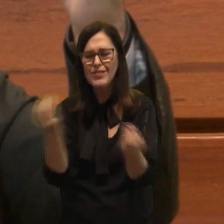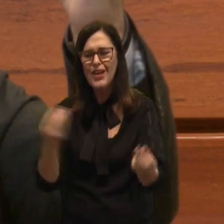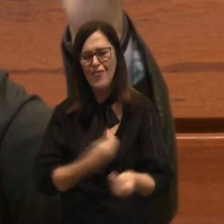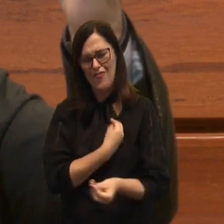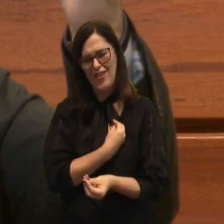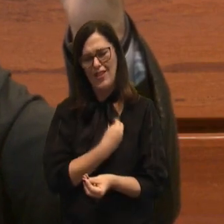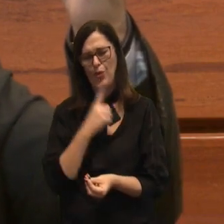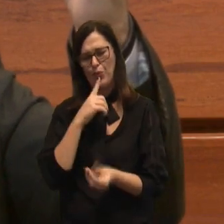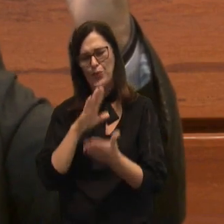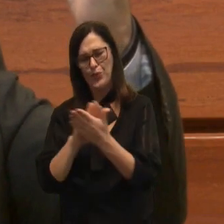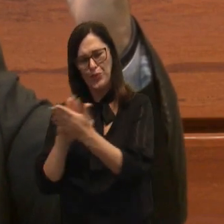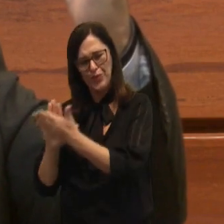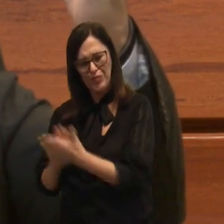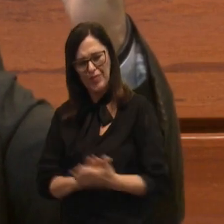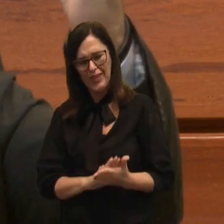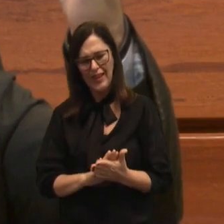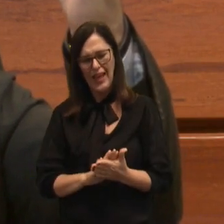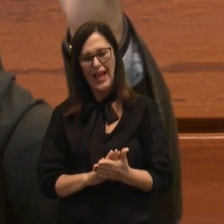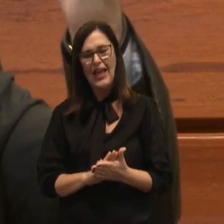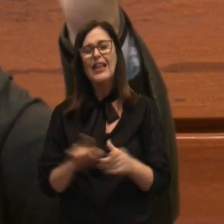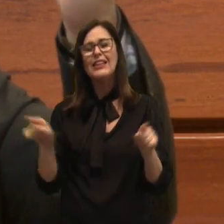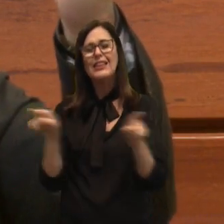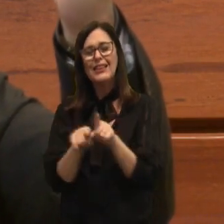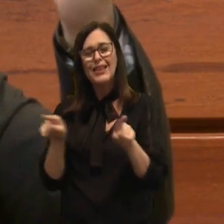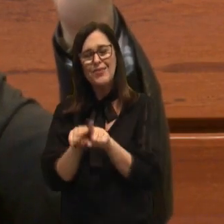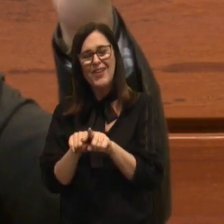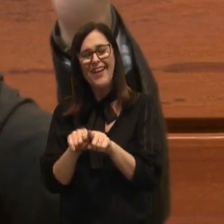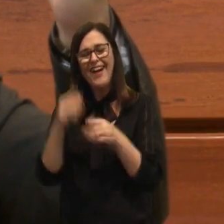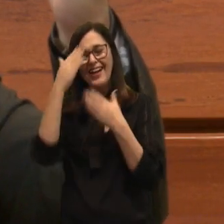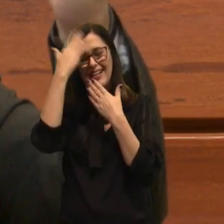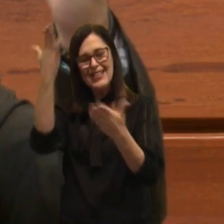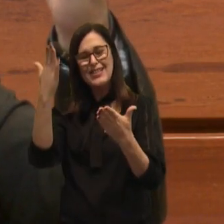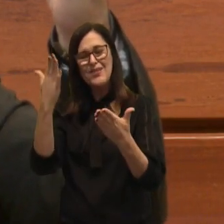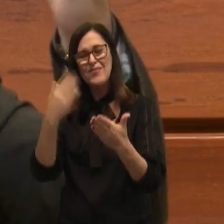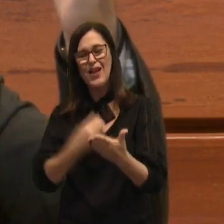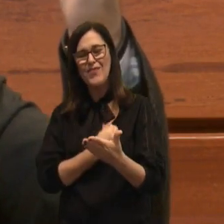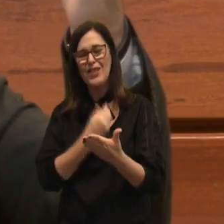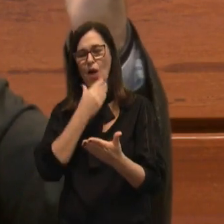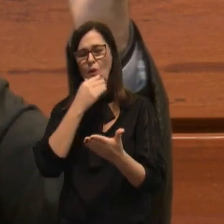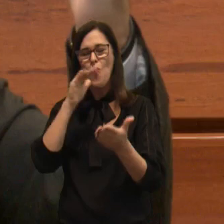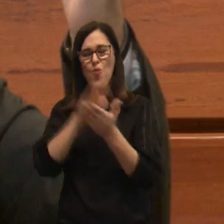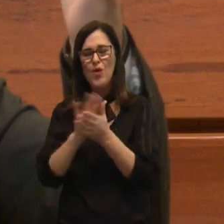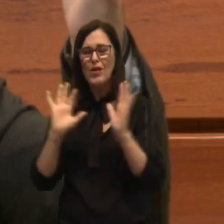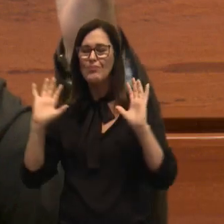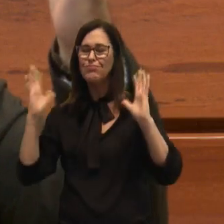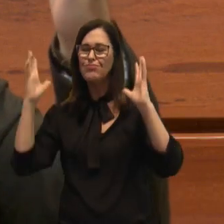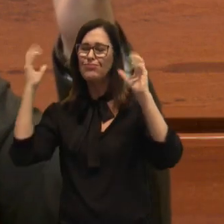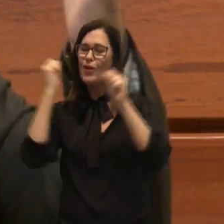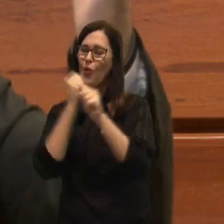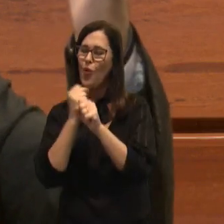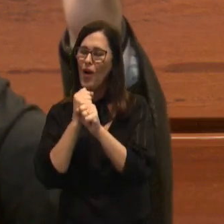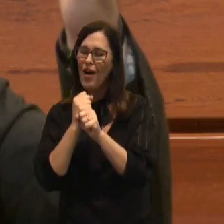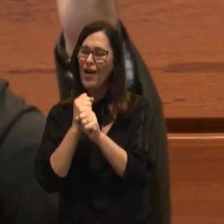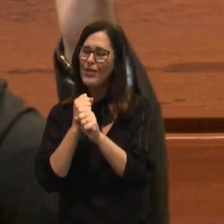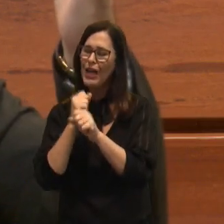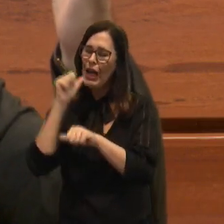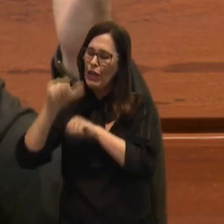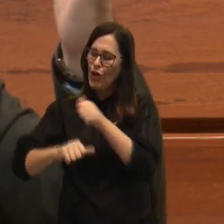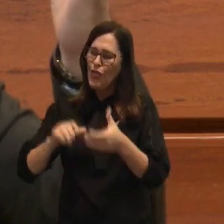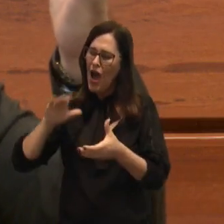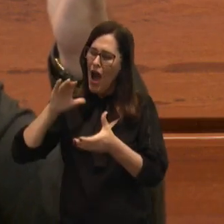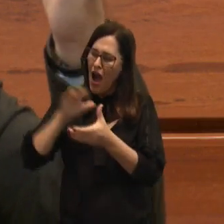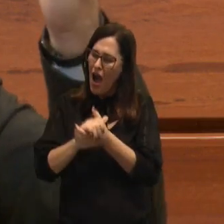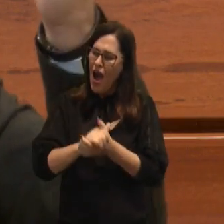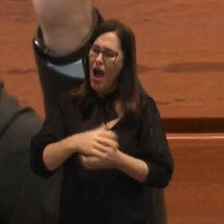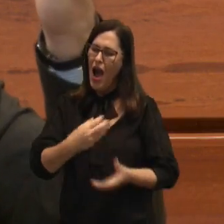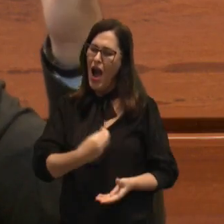eles. Te agradecemos por aqueles que celebram mais um ano de vida conjugal, Deus. Renova, Pai, os laços de amor entre os